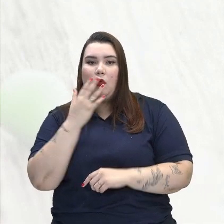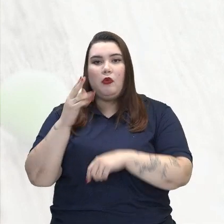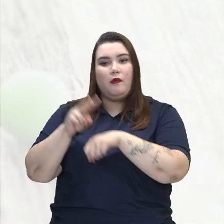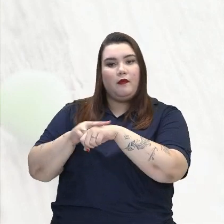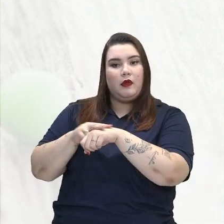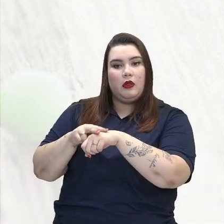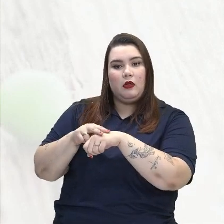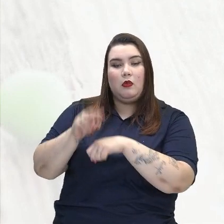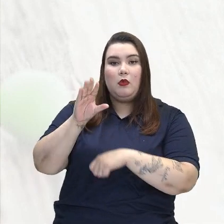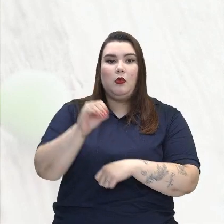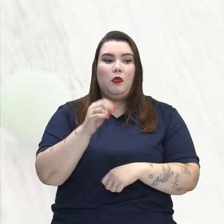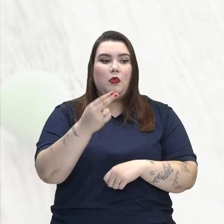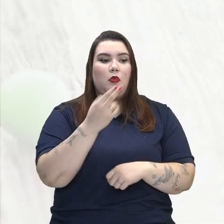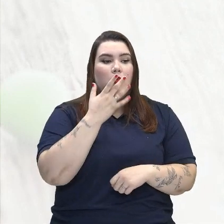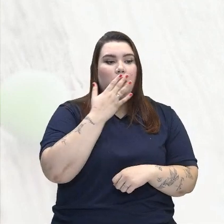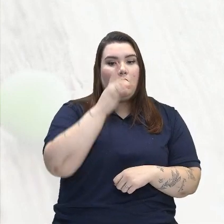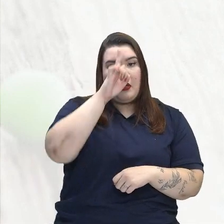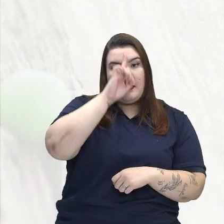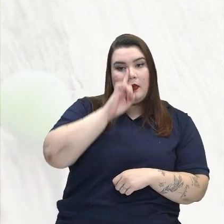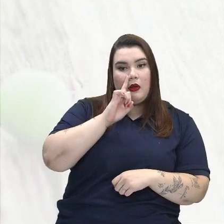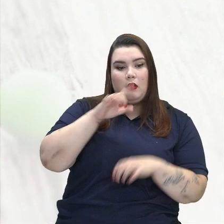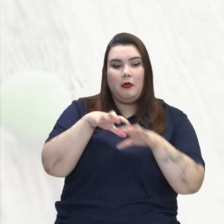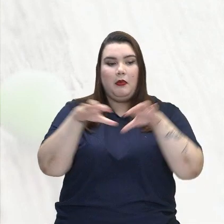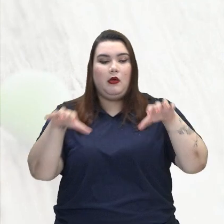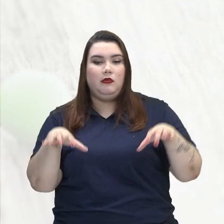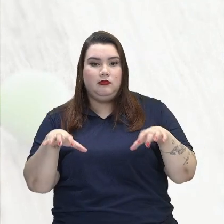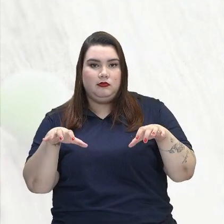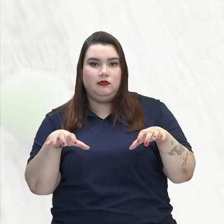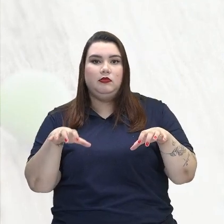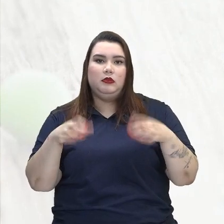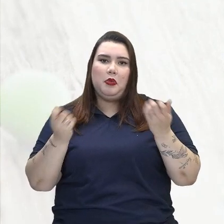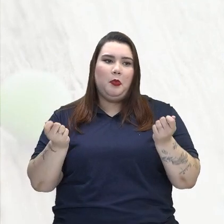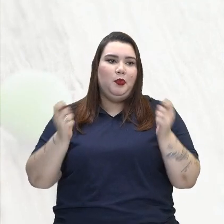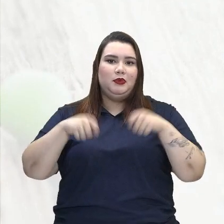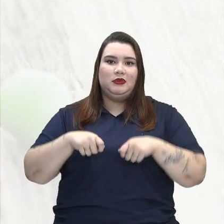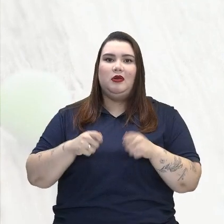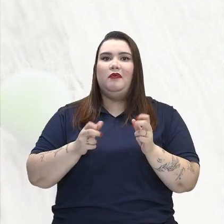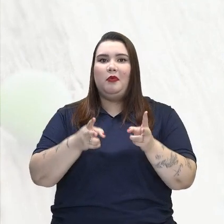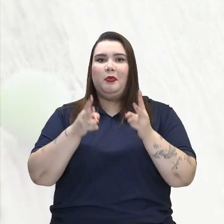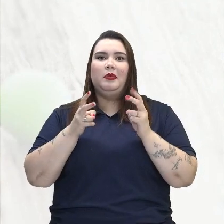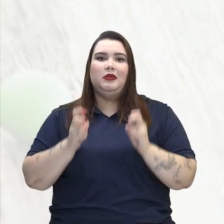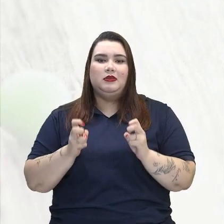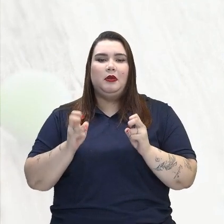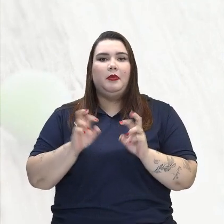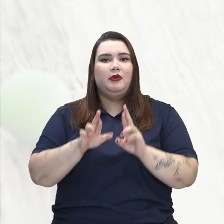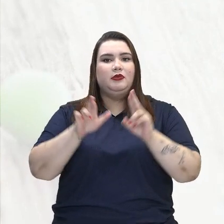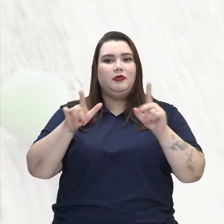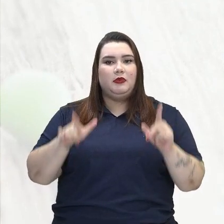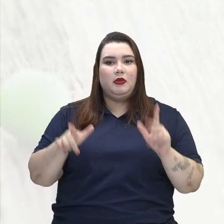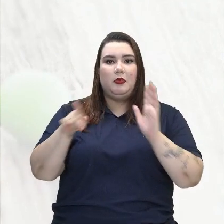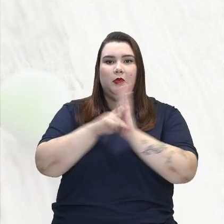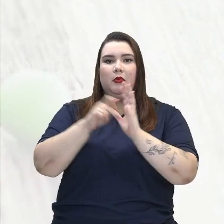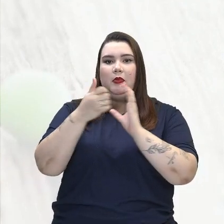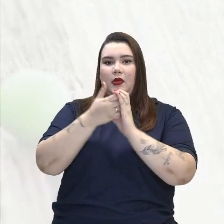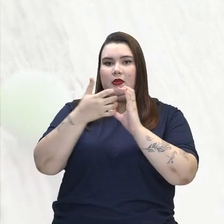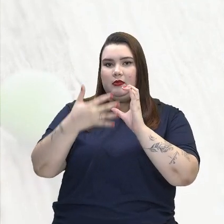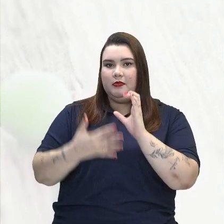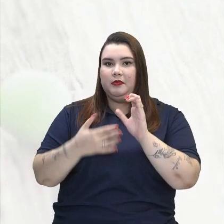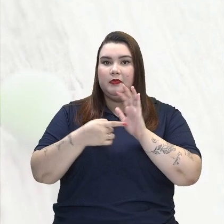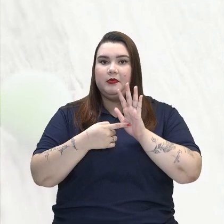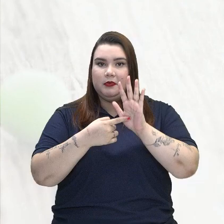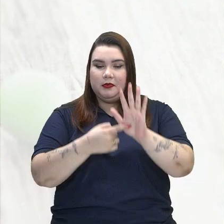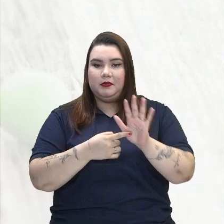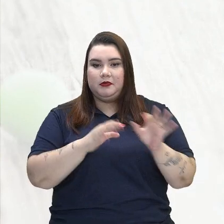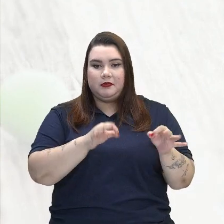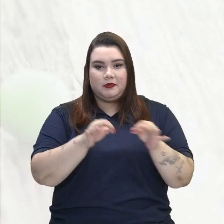verde ou uma coloração amarela. Então, era muito visível essas diferenças dessas características apresentadas pelas